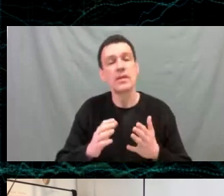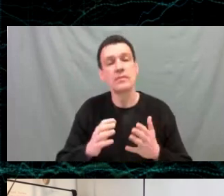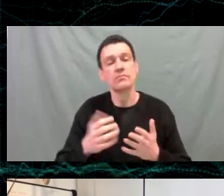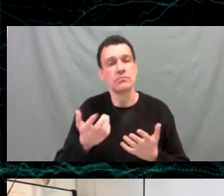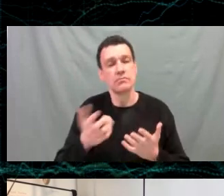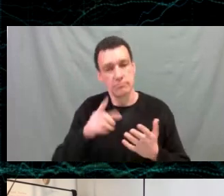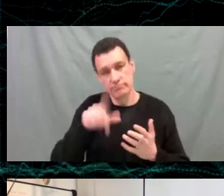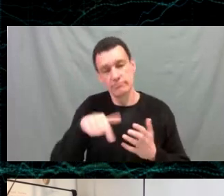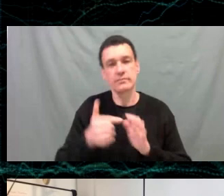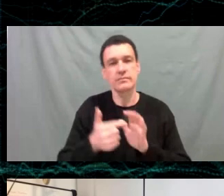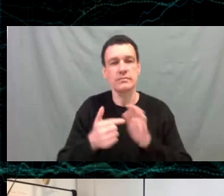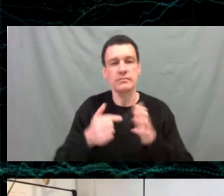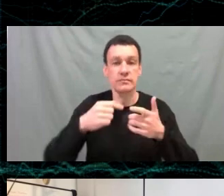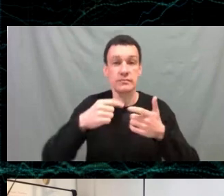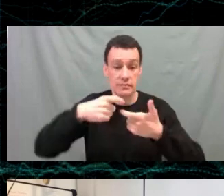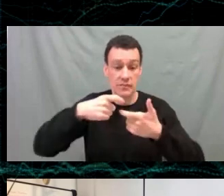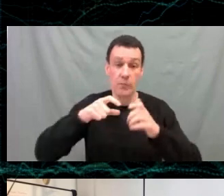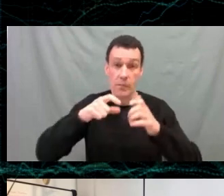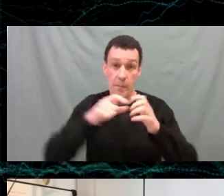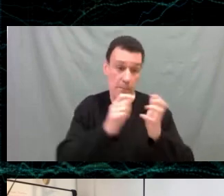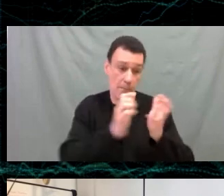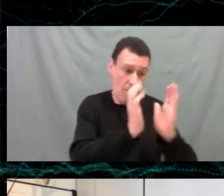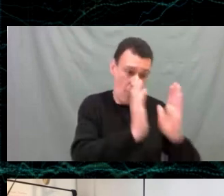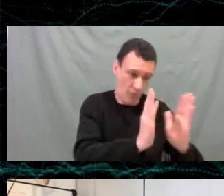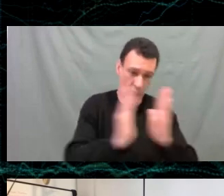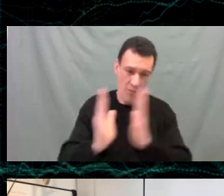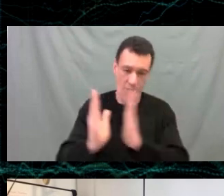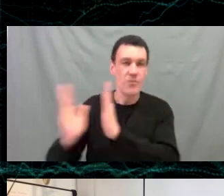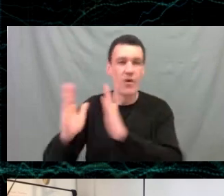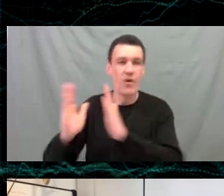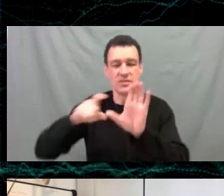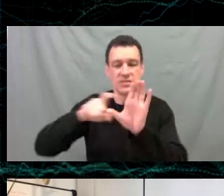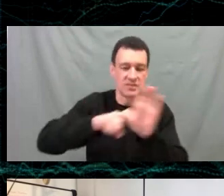Porque se você, assim, o Terraform